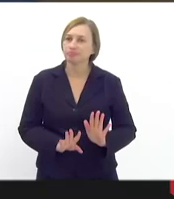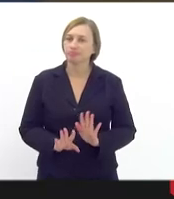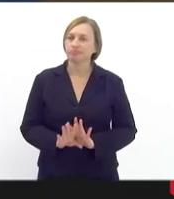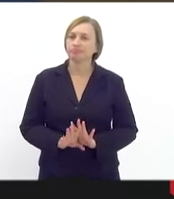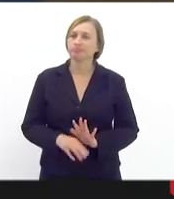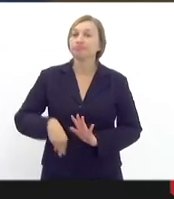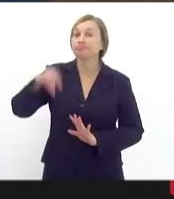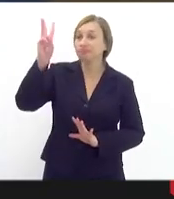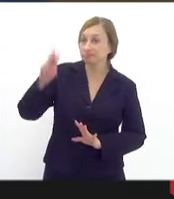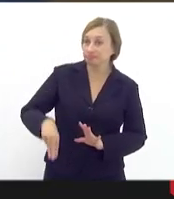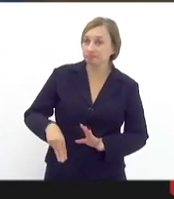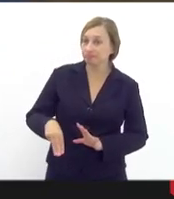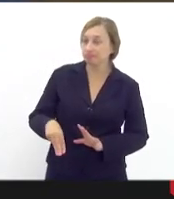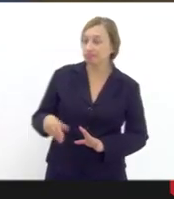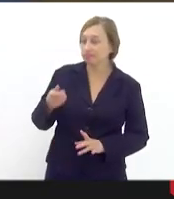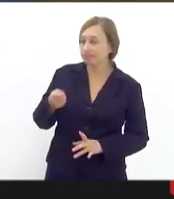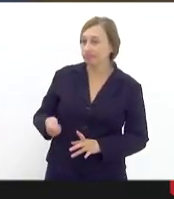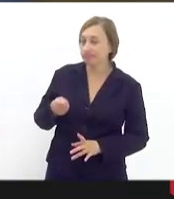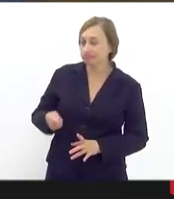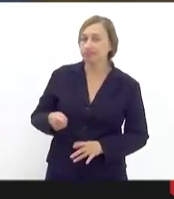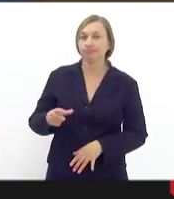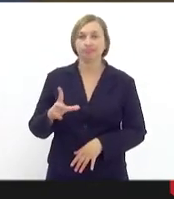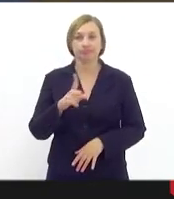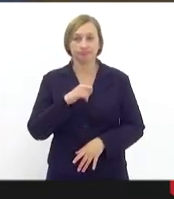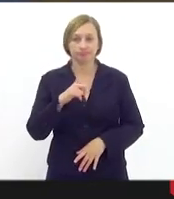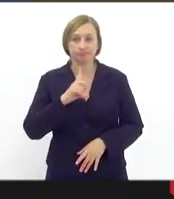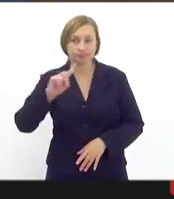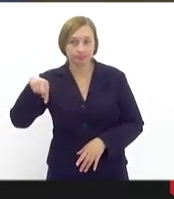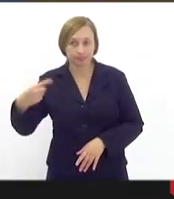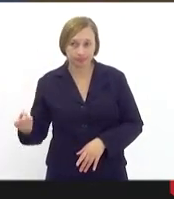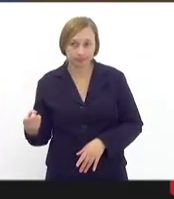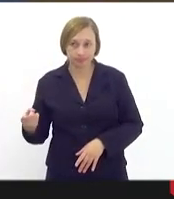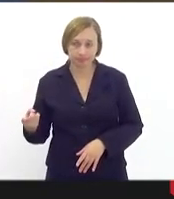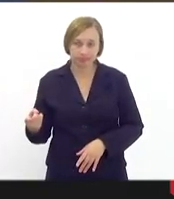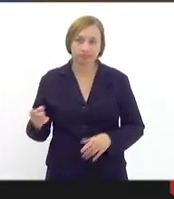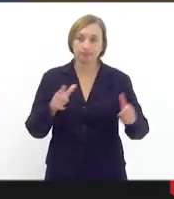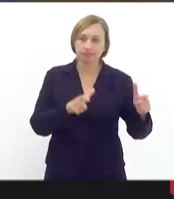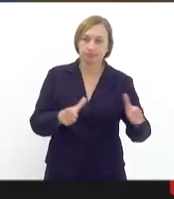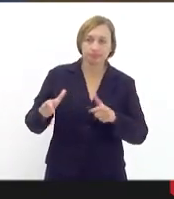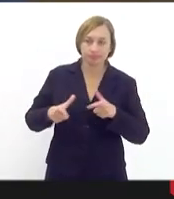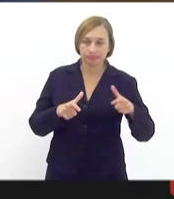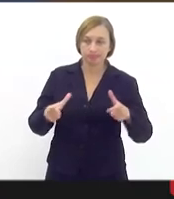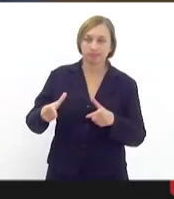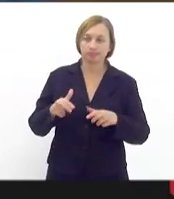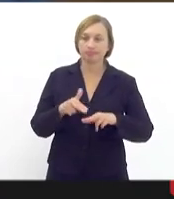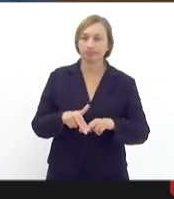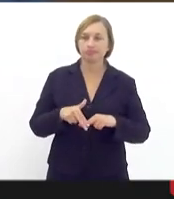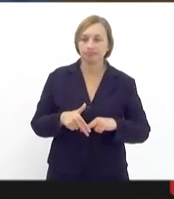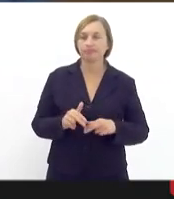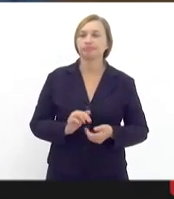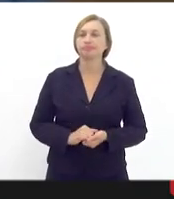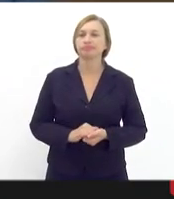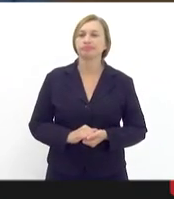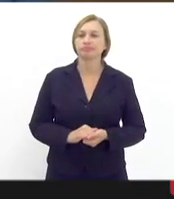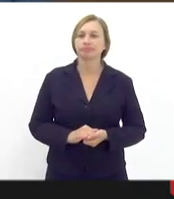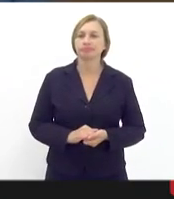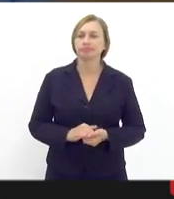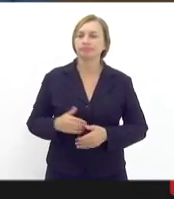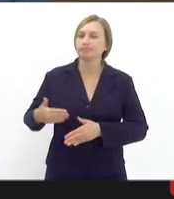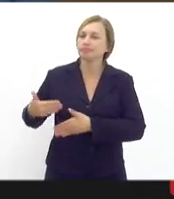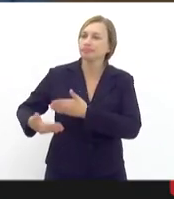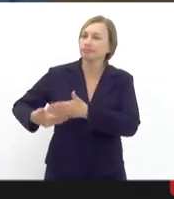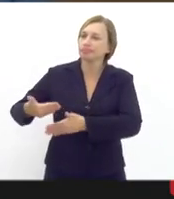aquém de exigências que existem em outros lugares. Por isso que é um